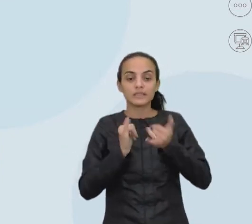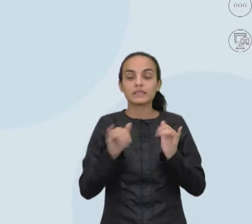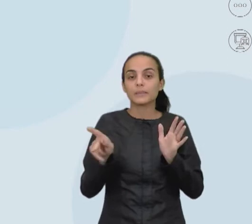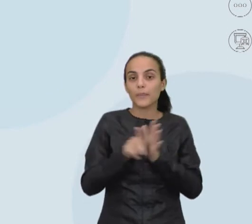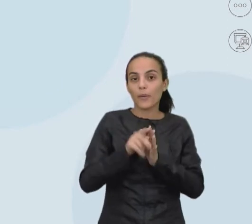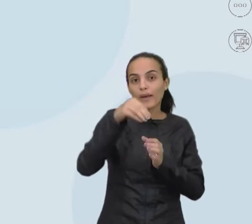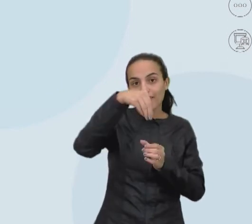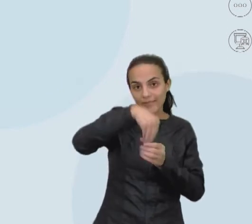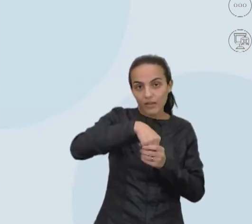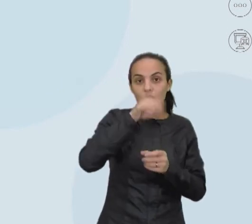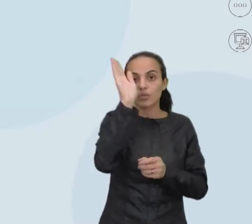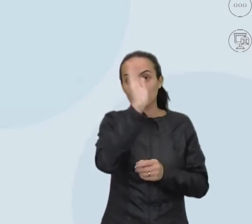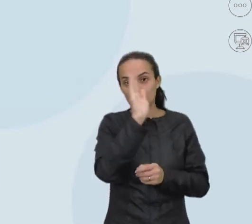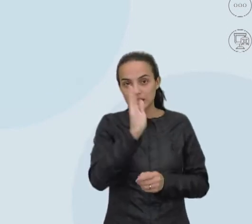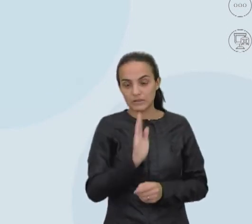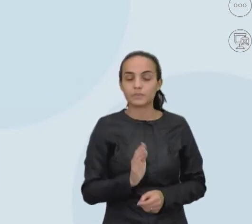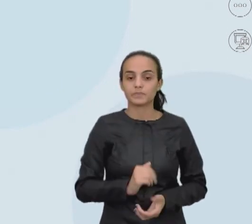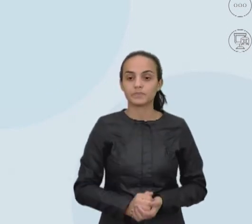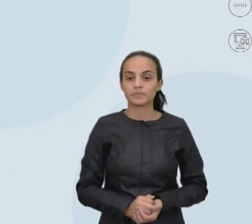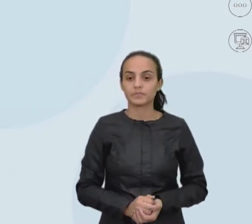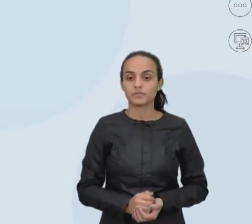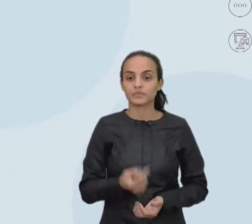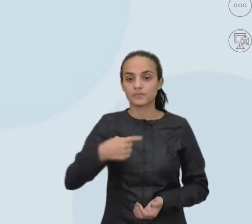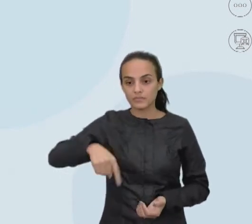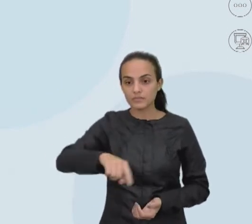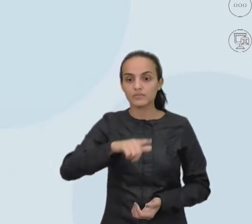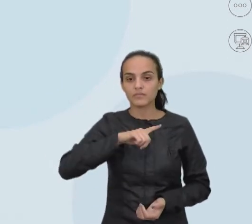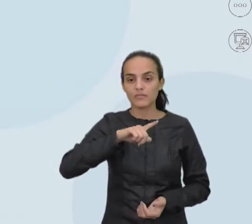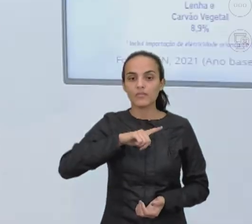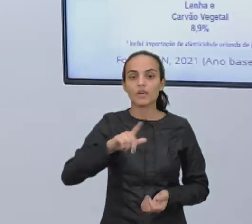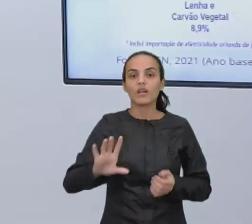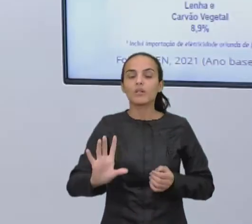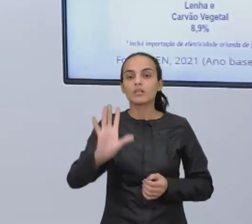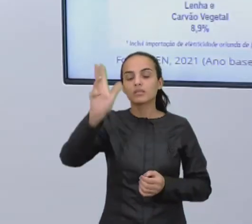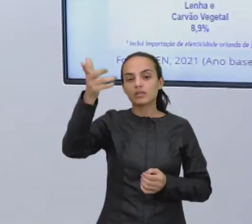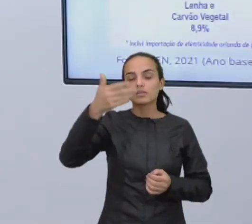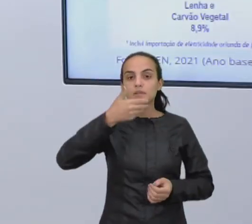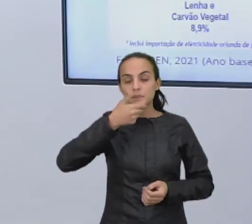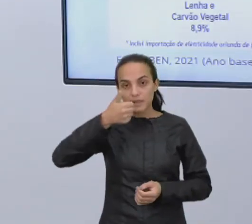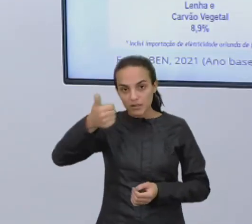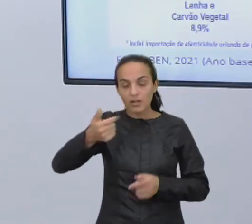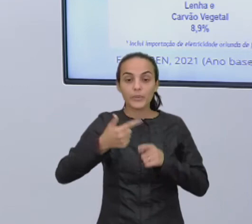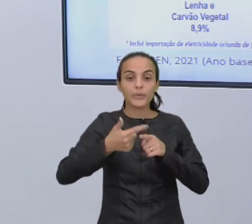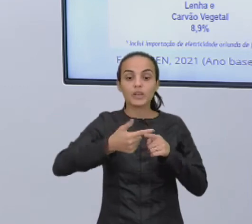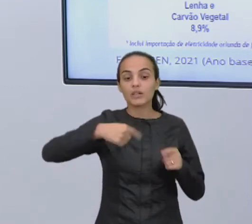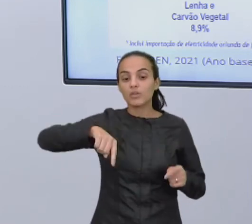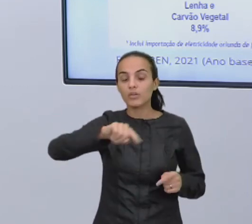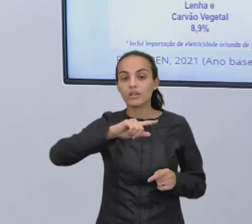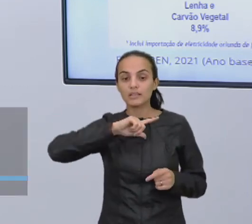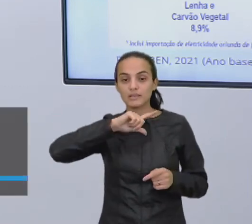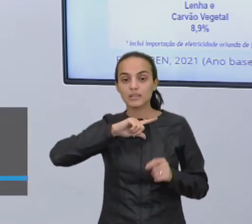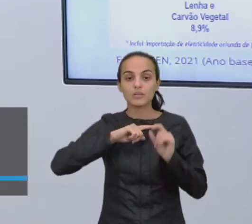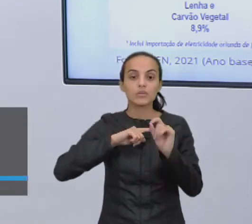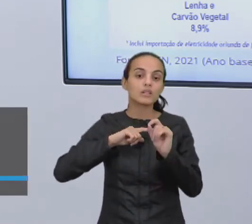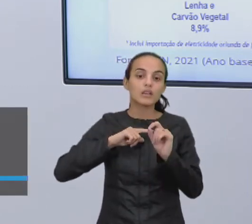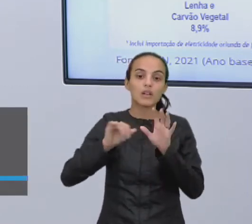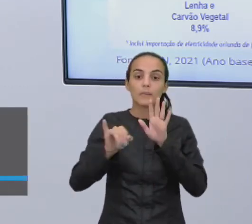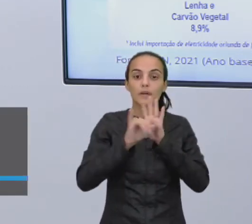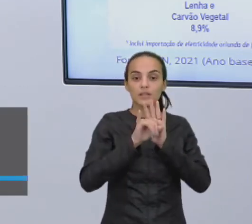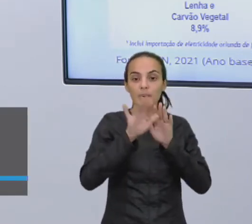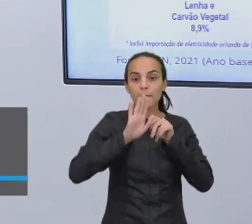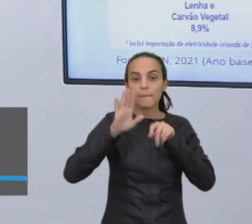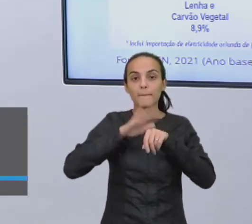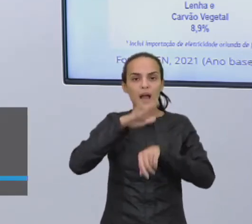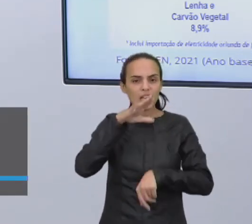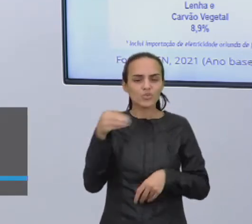Brasil. A gente tem uma situação melhor, porque a gente tem uma matriz